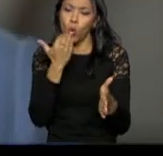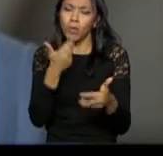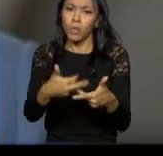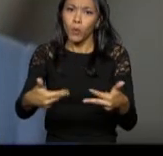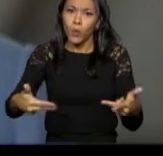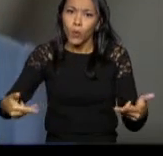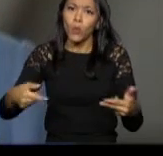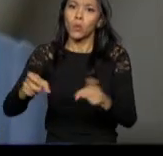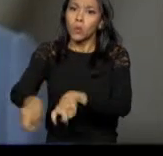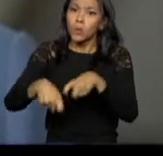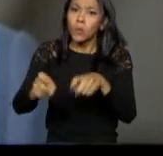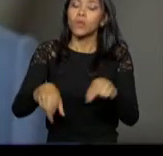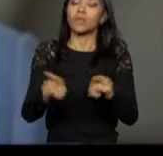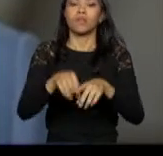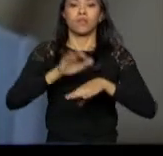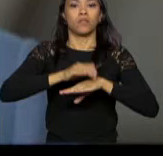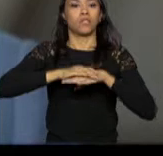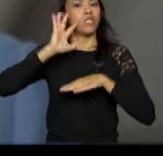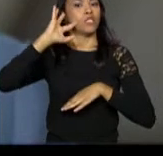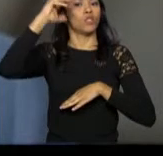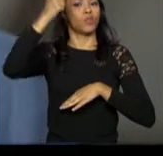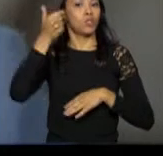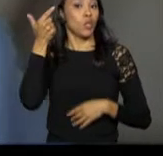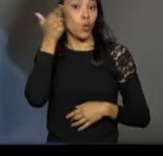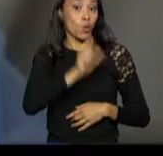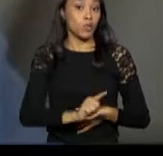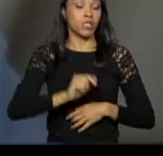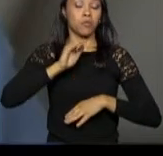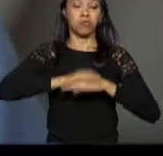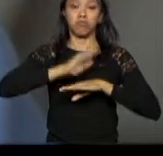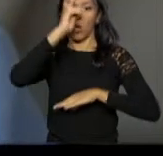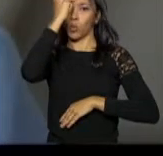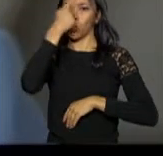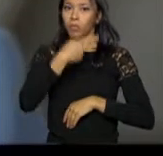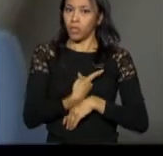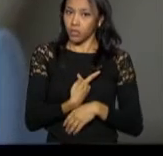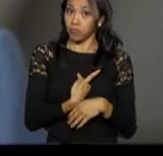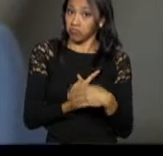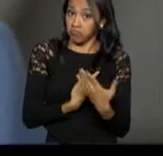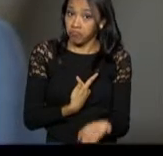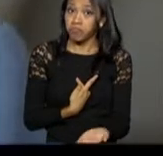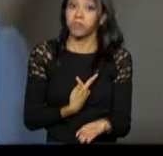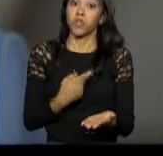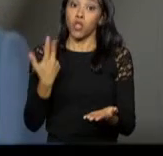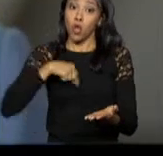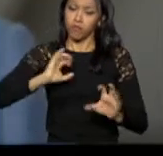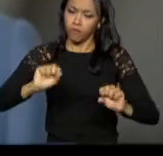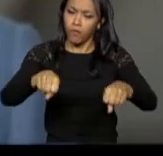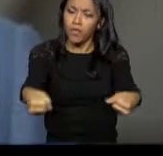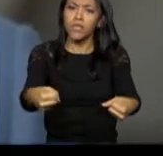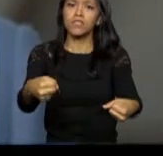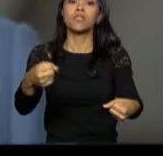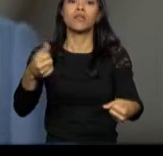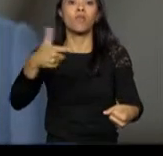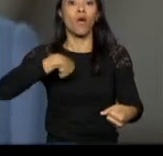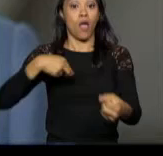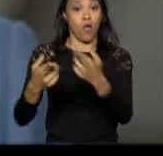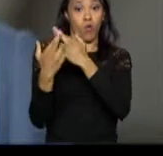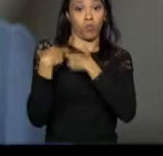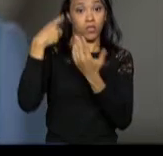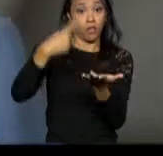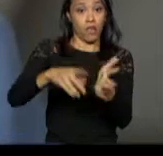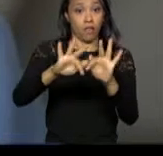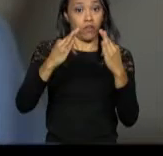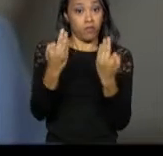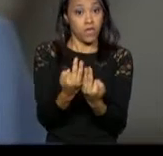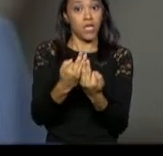tomando decisões e conquistando autonomia. Fortalecemos assim o papel da mulher na família, na sociedade urbana e